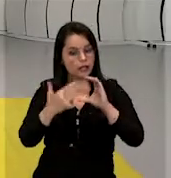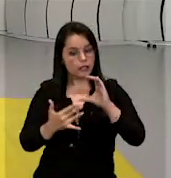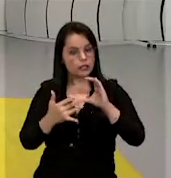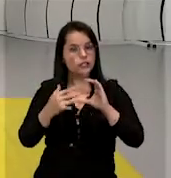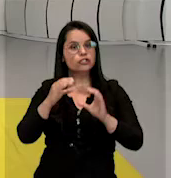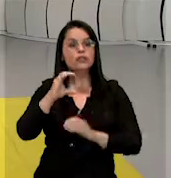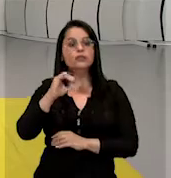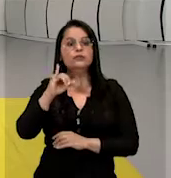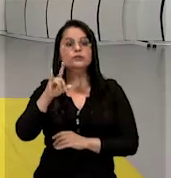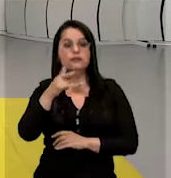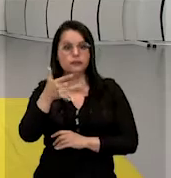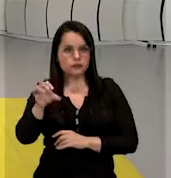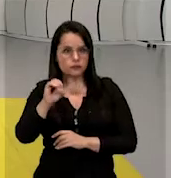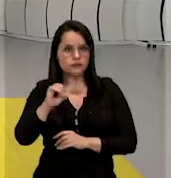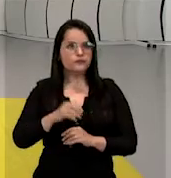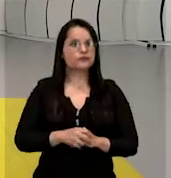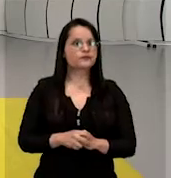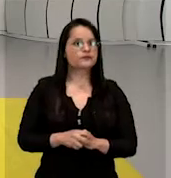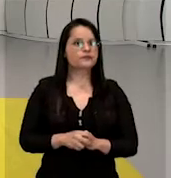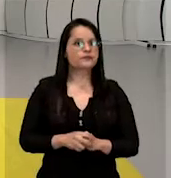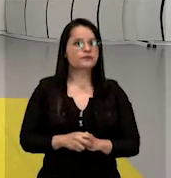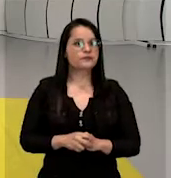é cidadão.